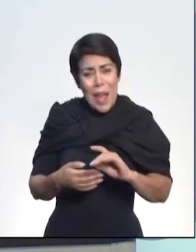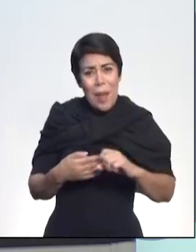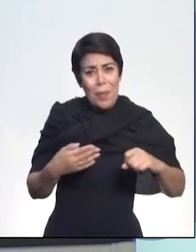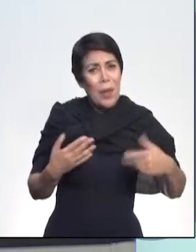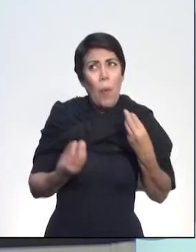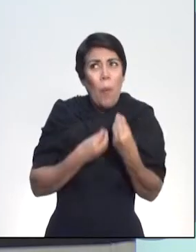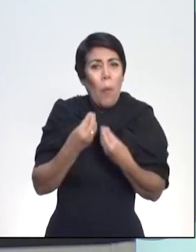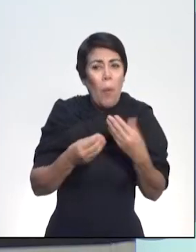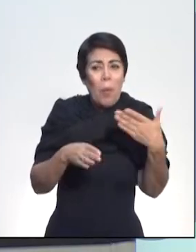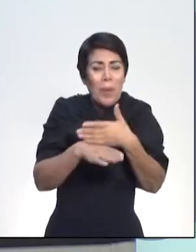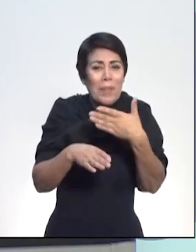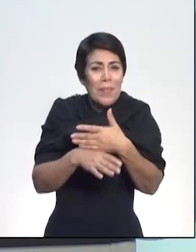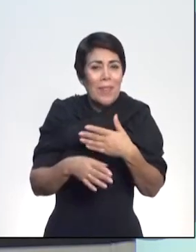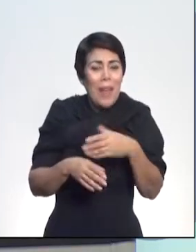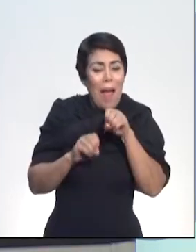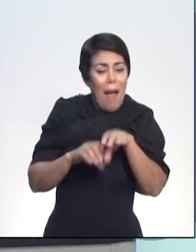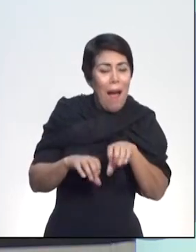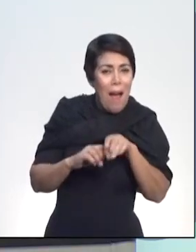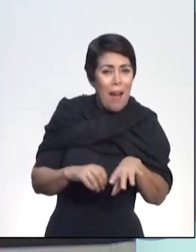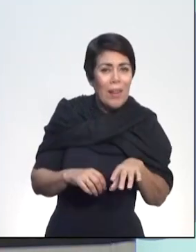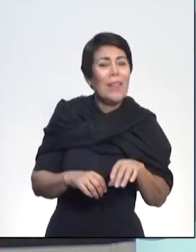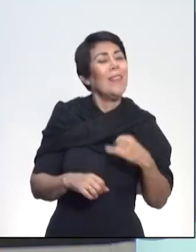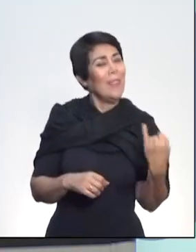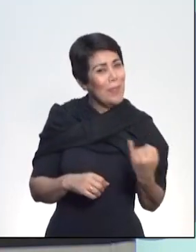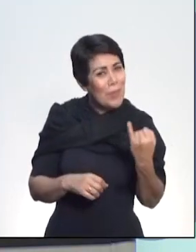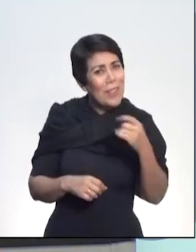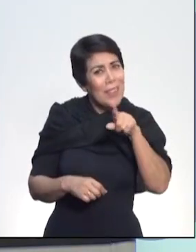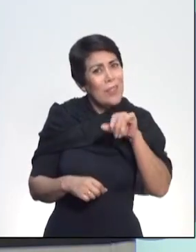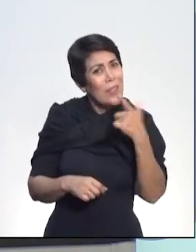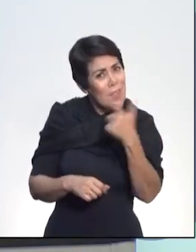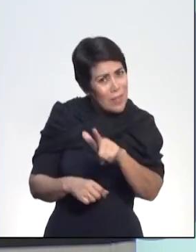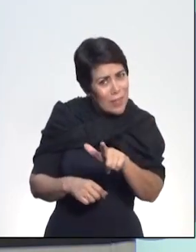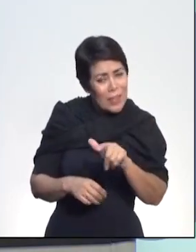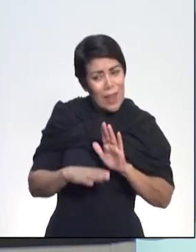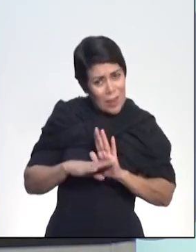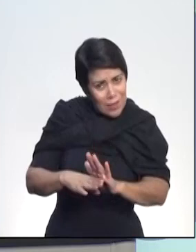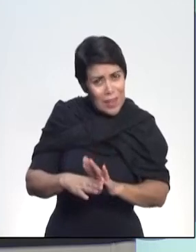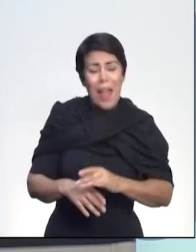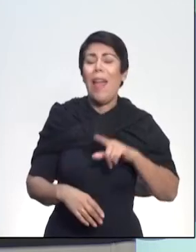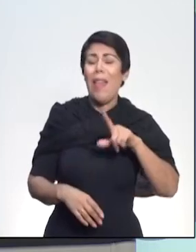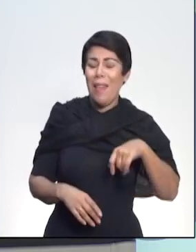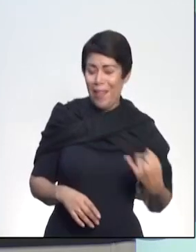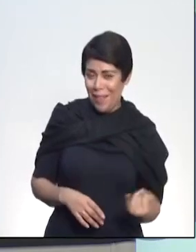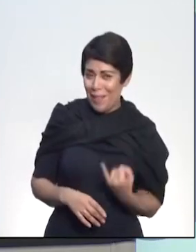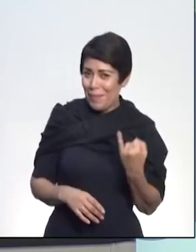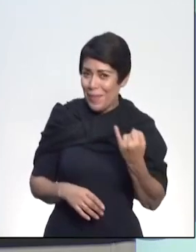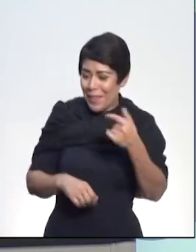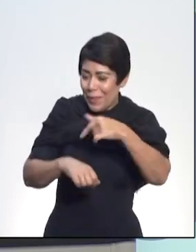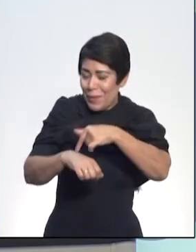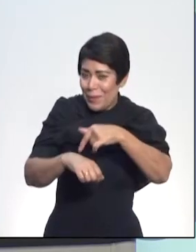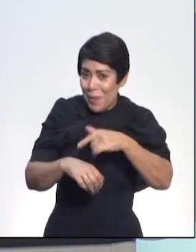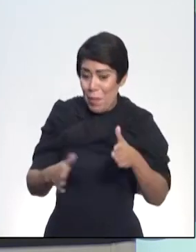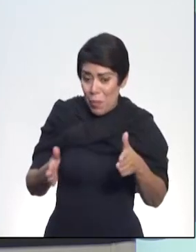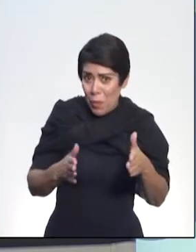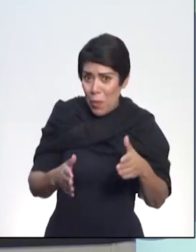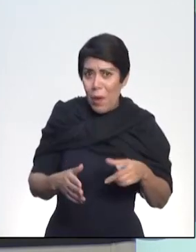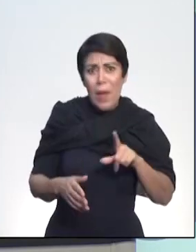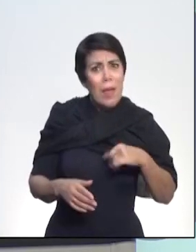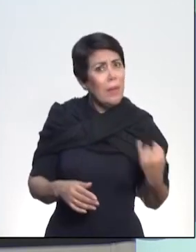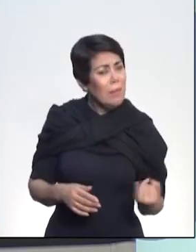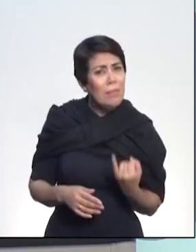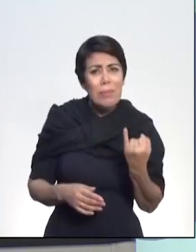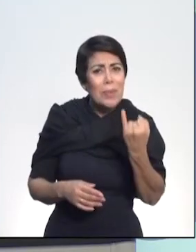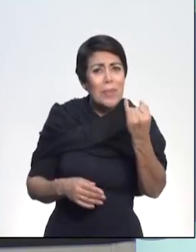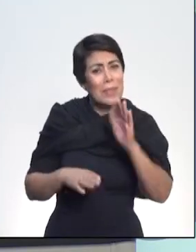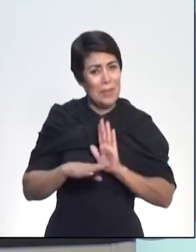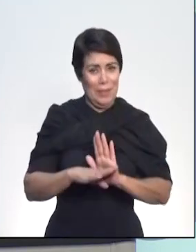como acessar. Então, essa interação realmente entre vocês, nesse momento que nós estamos vivendo, é muito